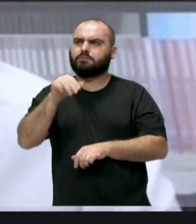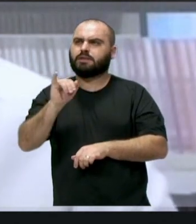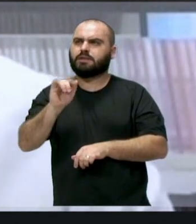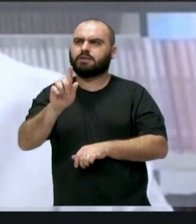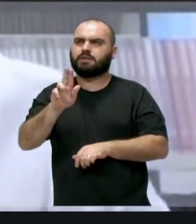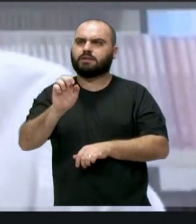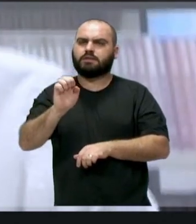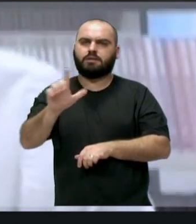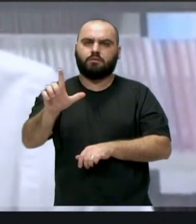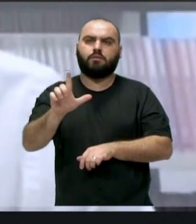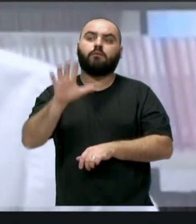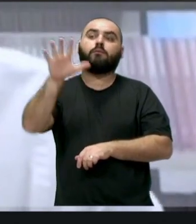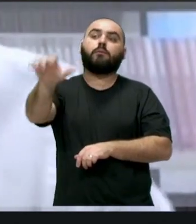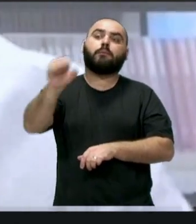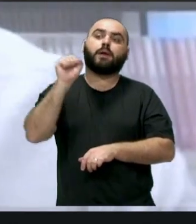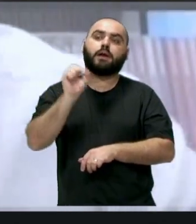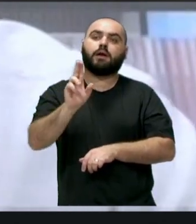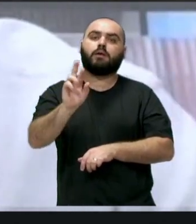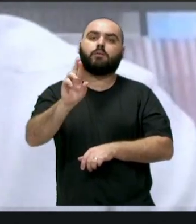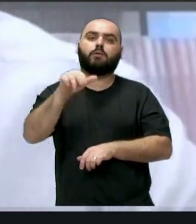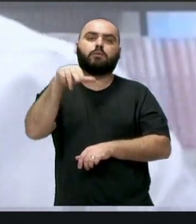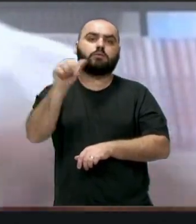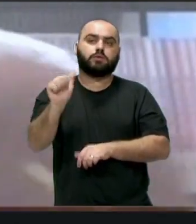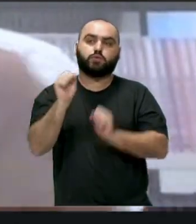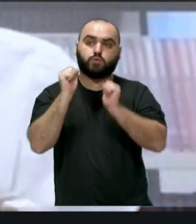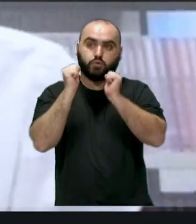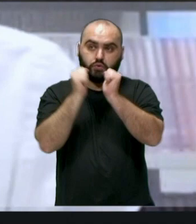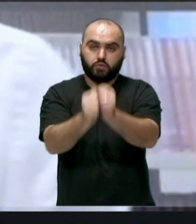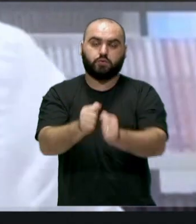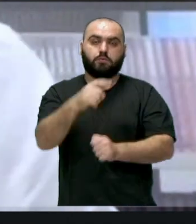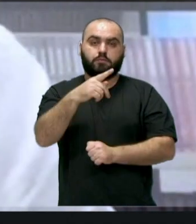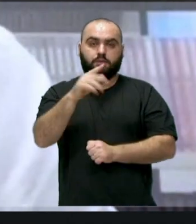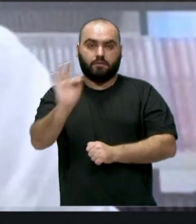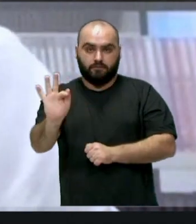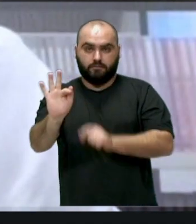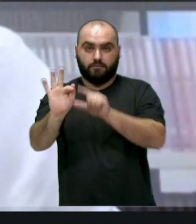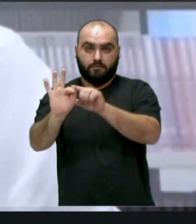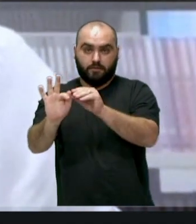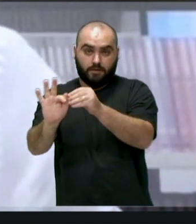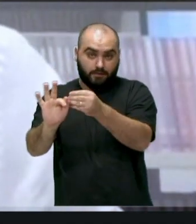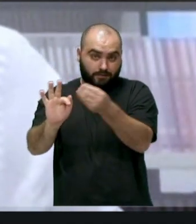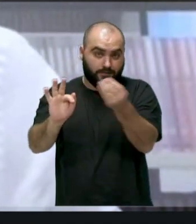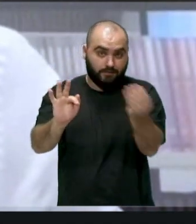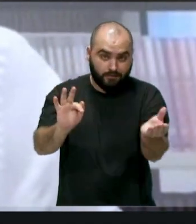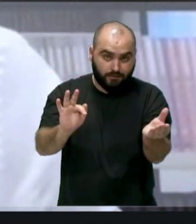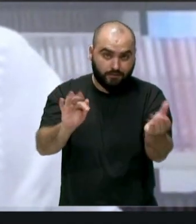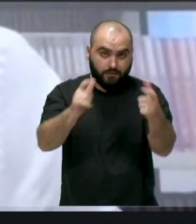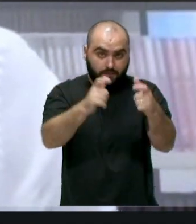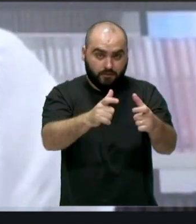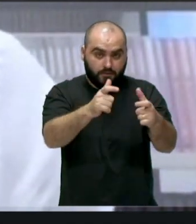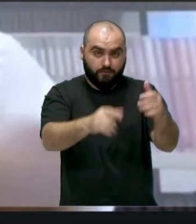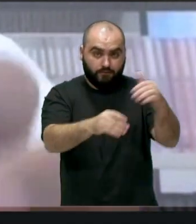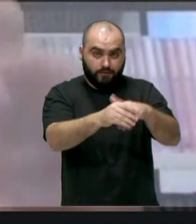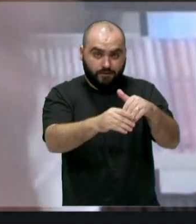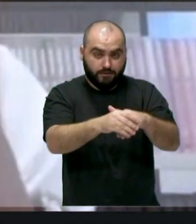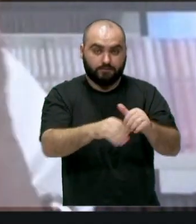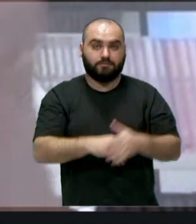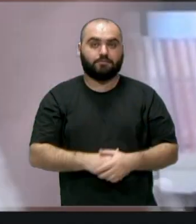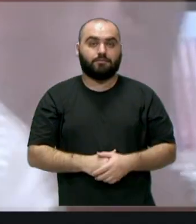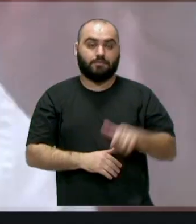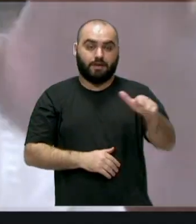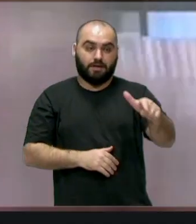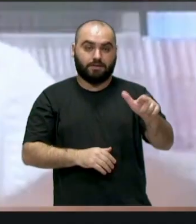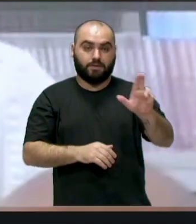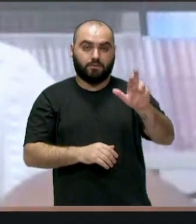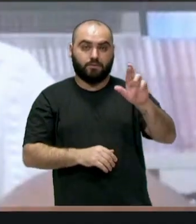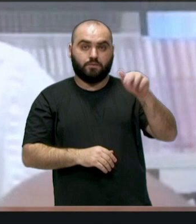vai buscar essa urna, acompanhada da Polícia Federal, essa urna que ela iria inicialmente para o local de votação, então essa urna é